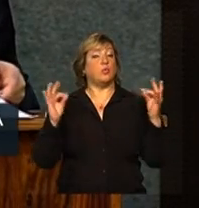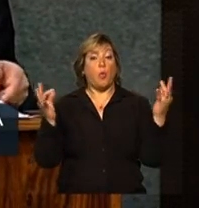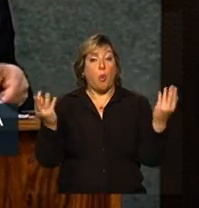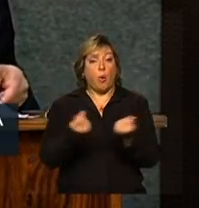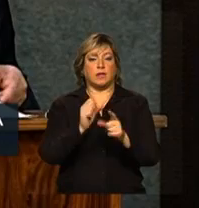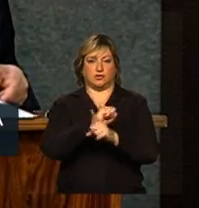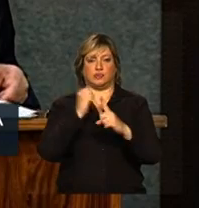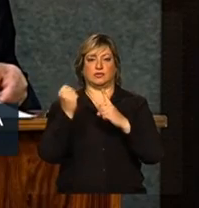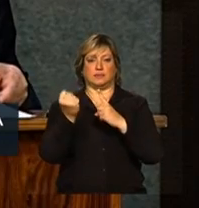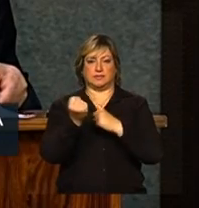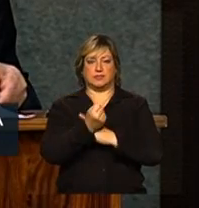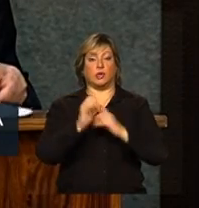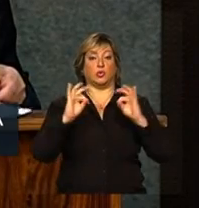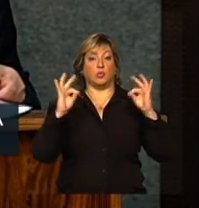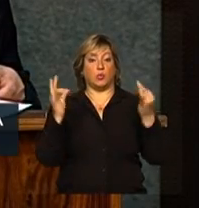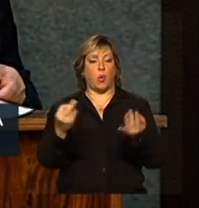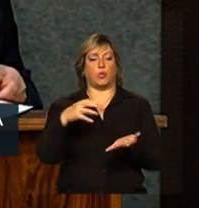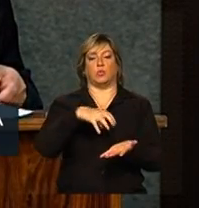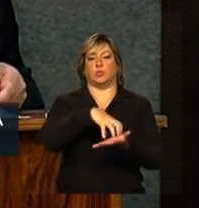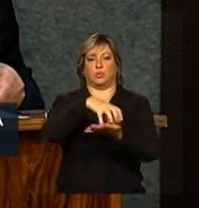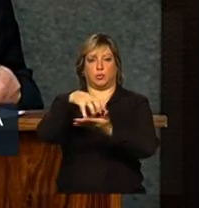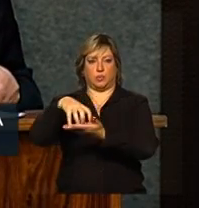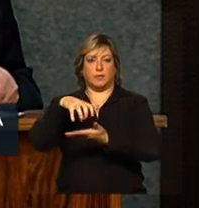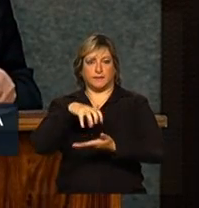toda a sociedade, toda a comunidade,